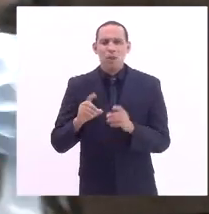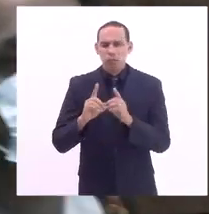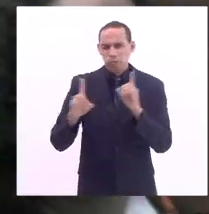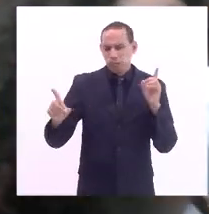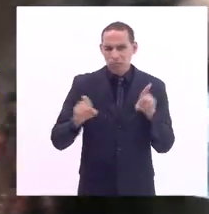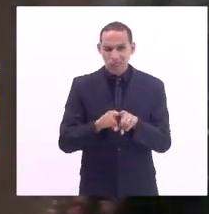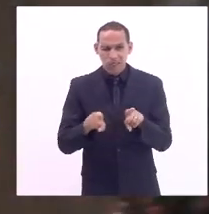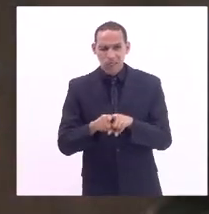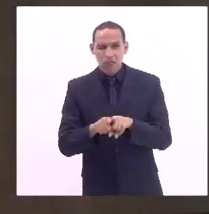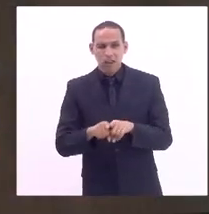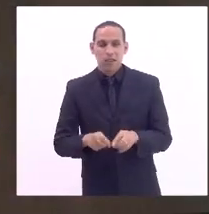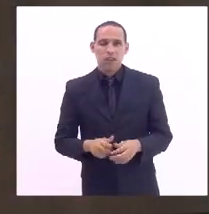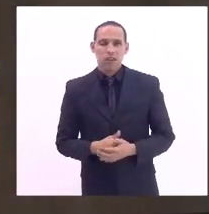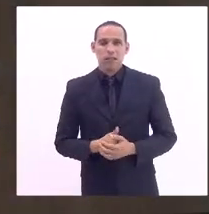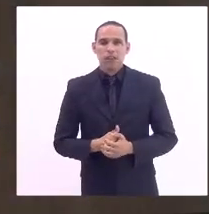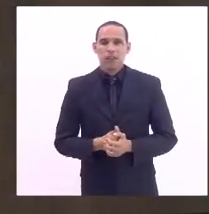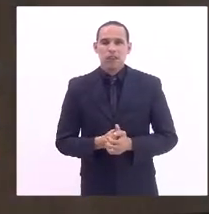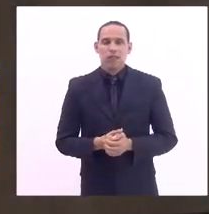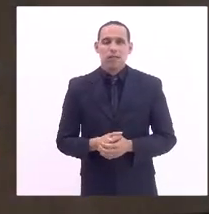também.